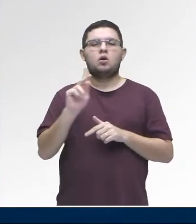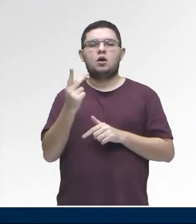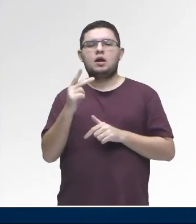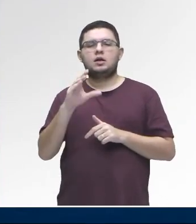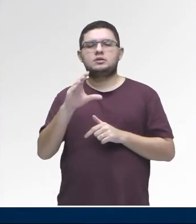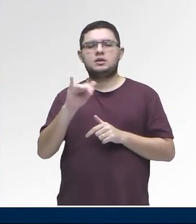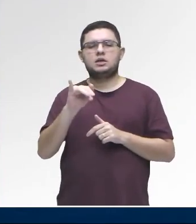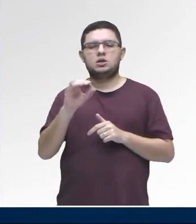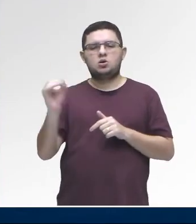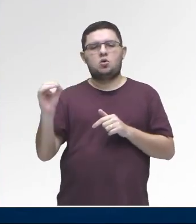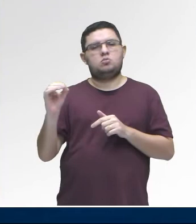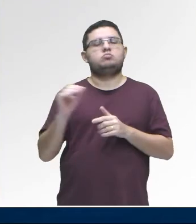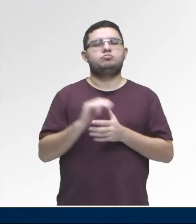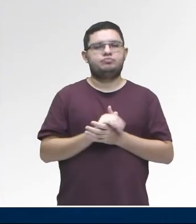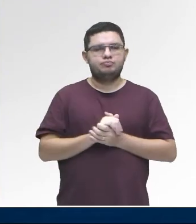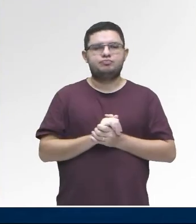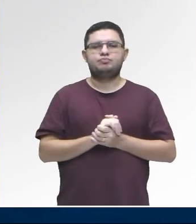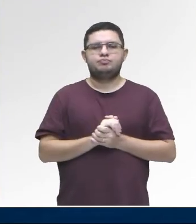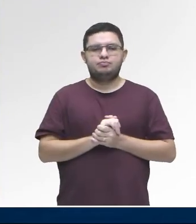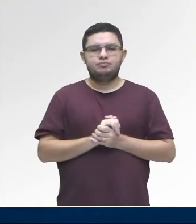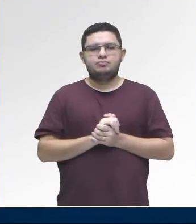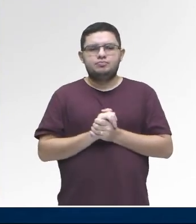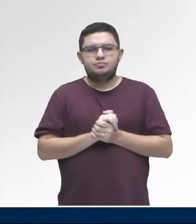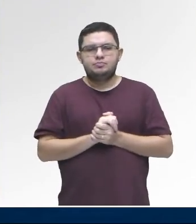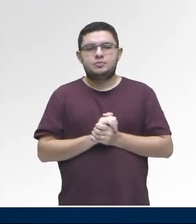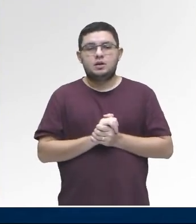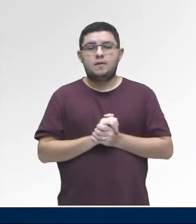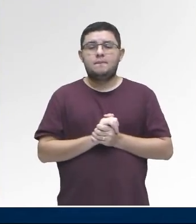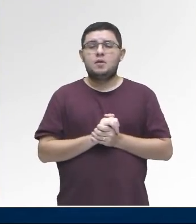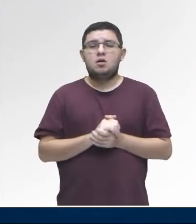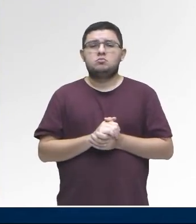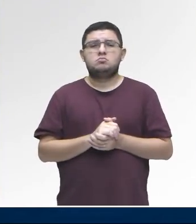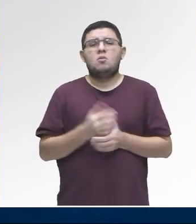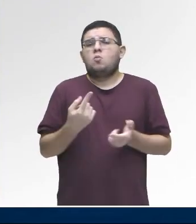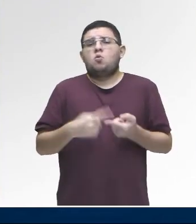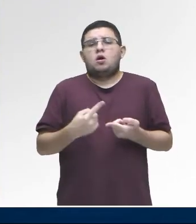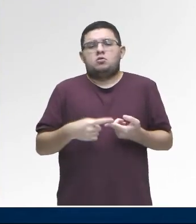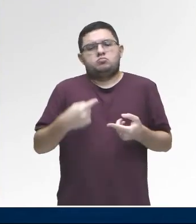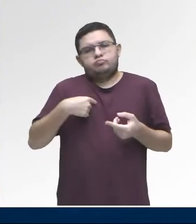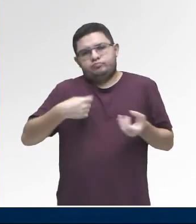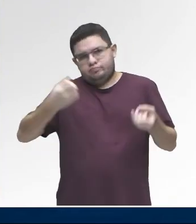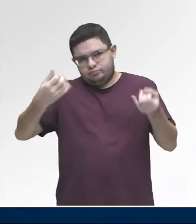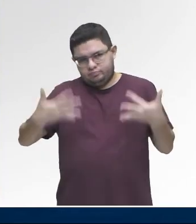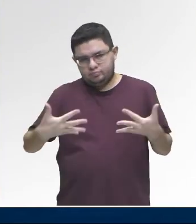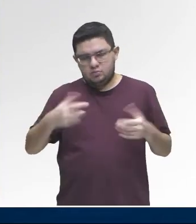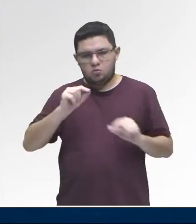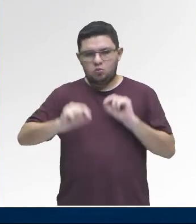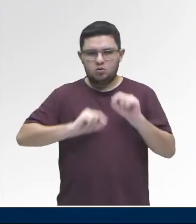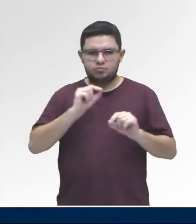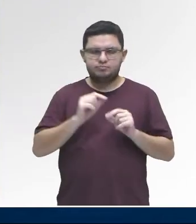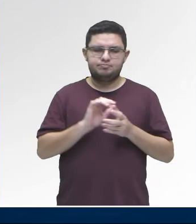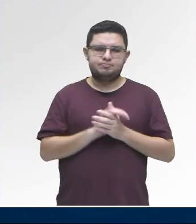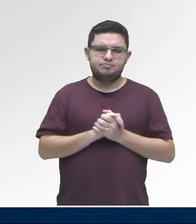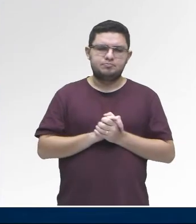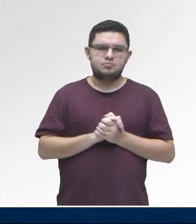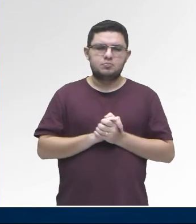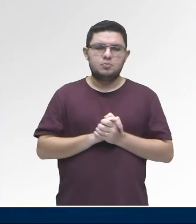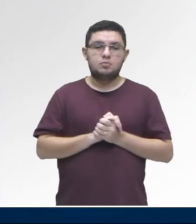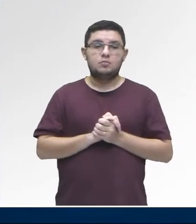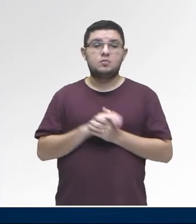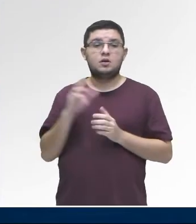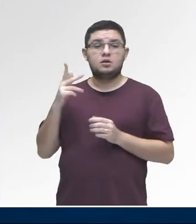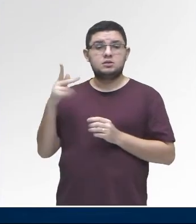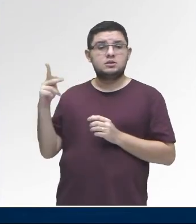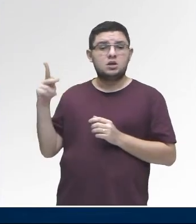ácido hiporcloroso. Por que eu sei? Eu sei porque a sua constante